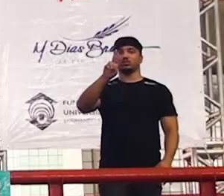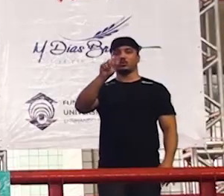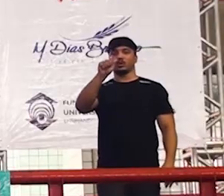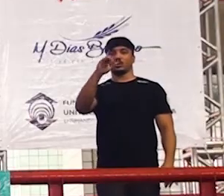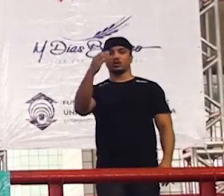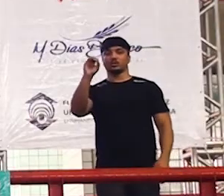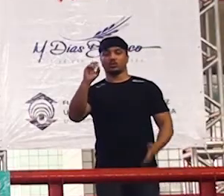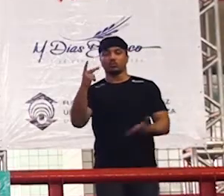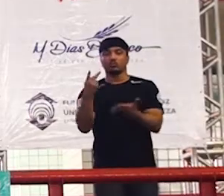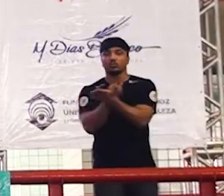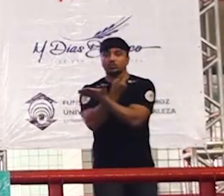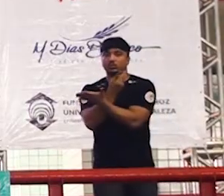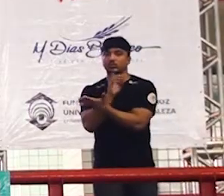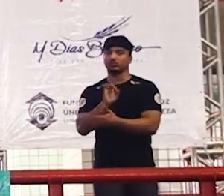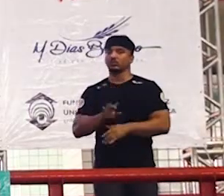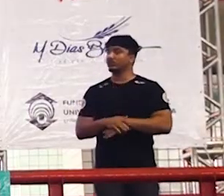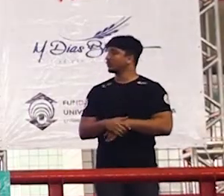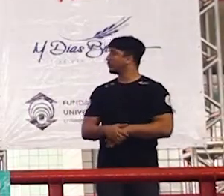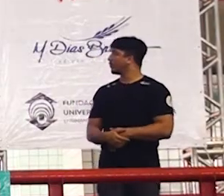ironia, como aqui, ó.